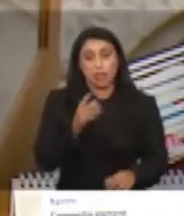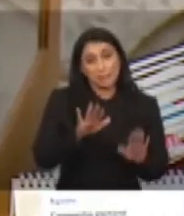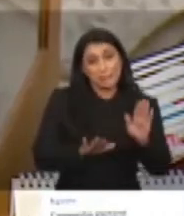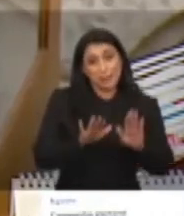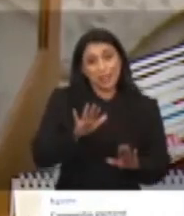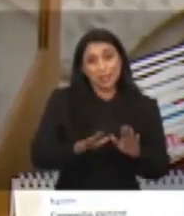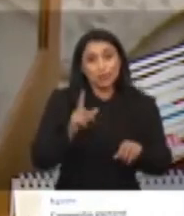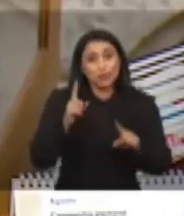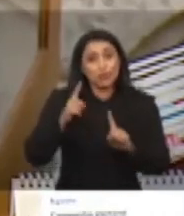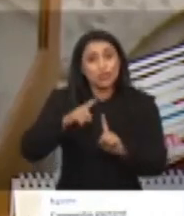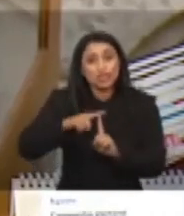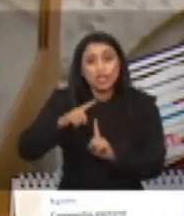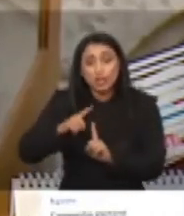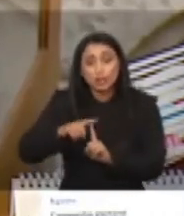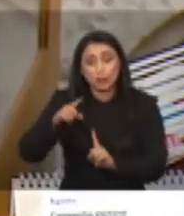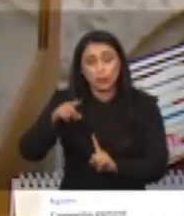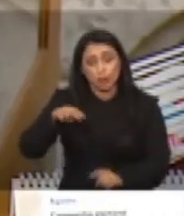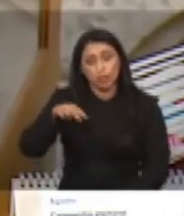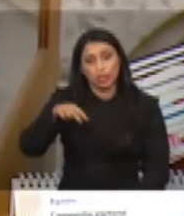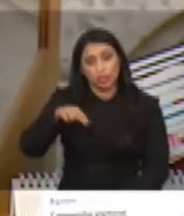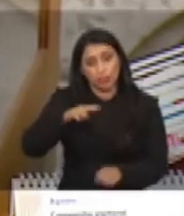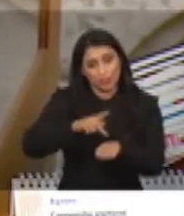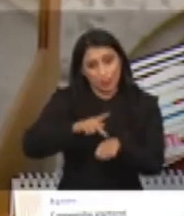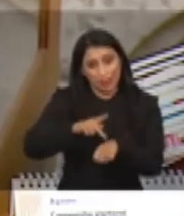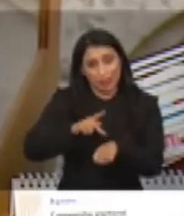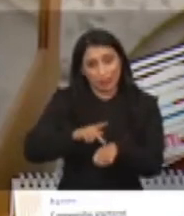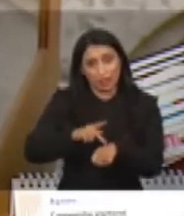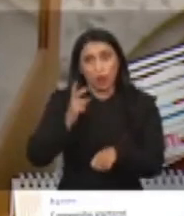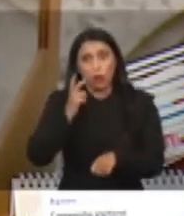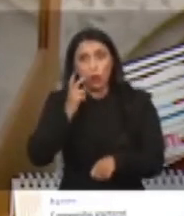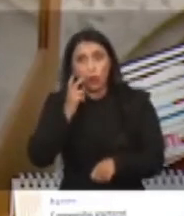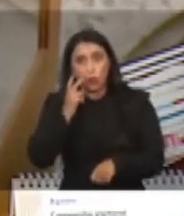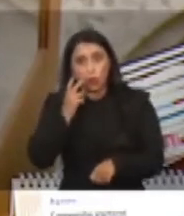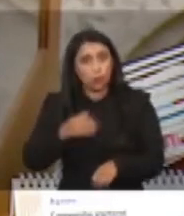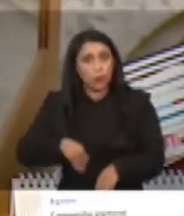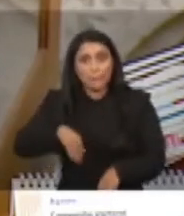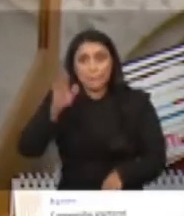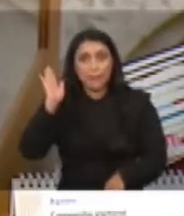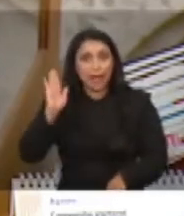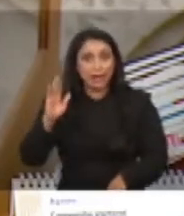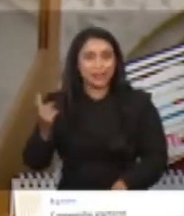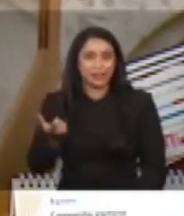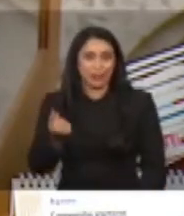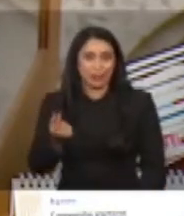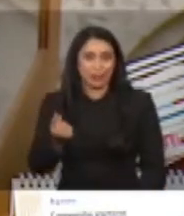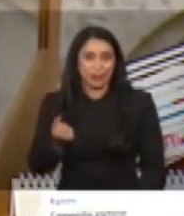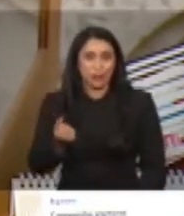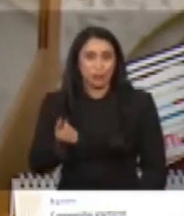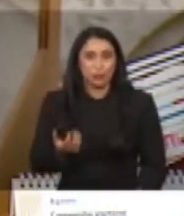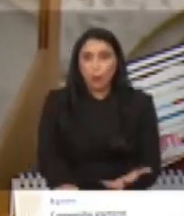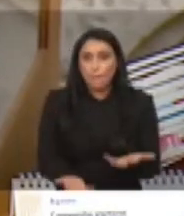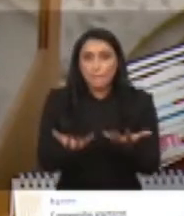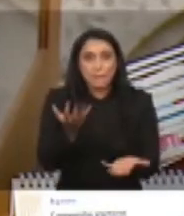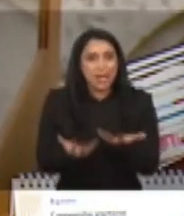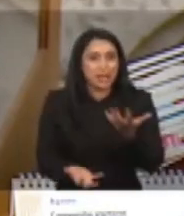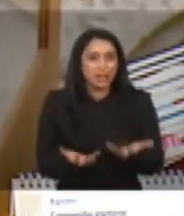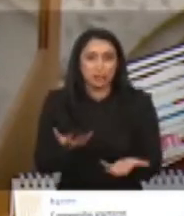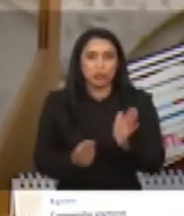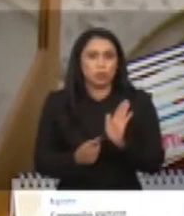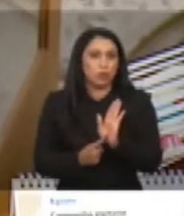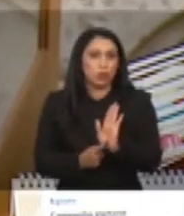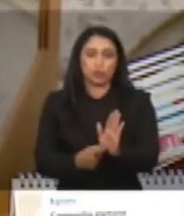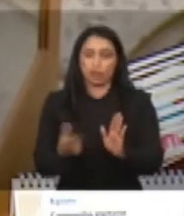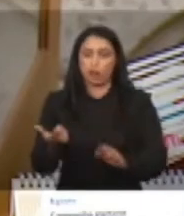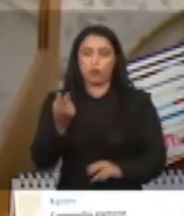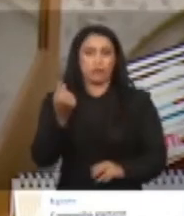vale muito mais do que uma tonelada de ouro. Não é o peso do minério que estabelece o valor da riqueza.